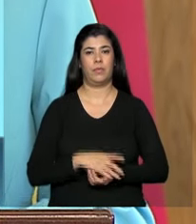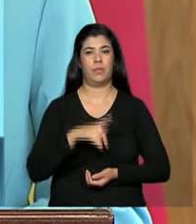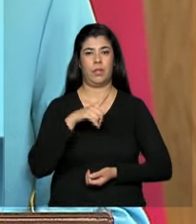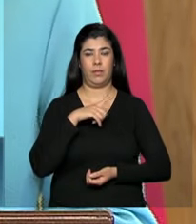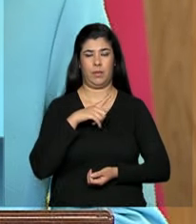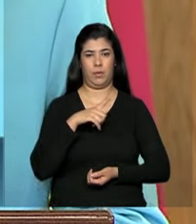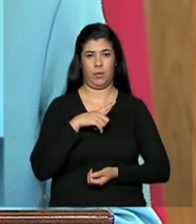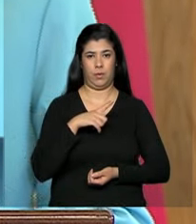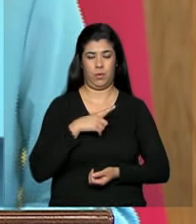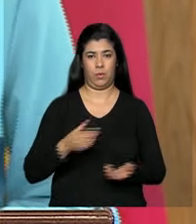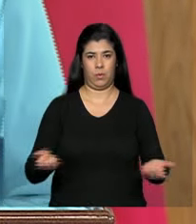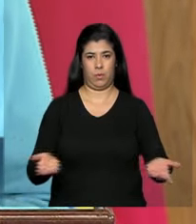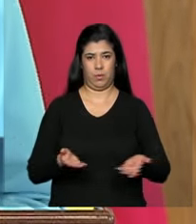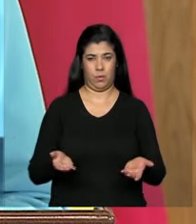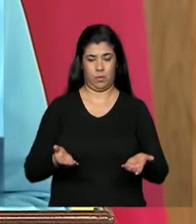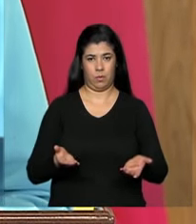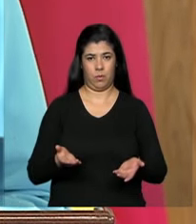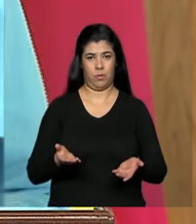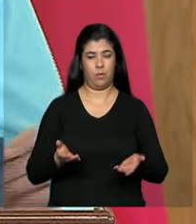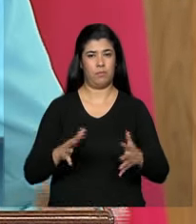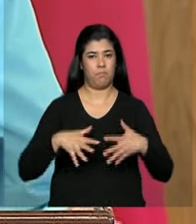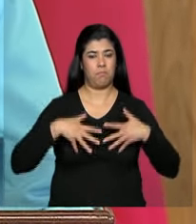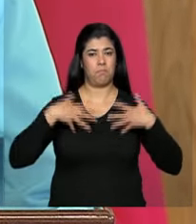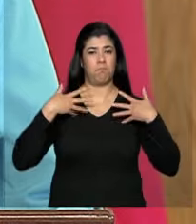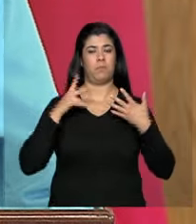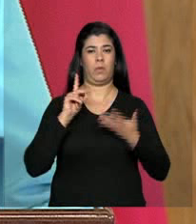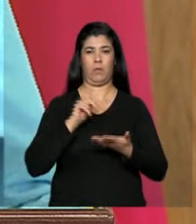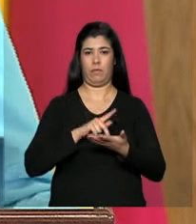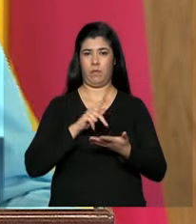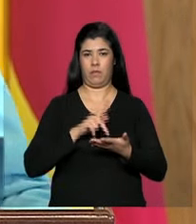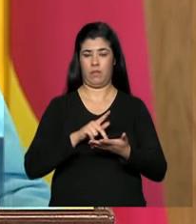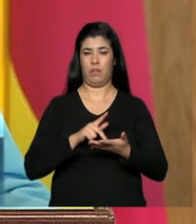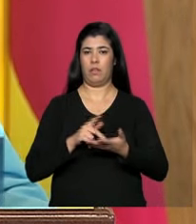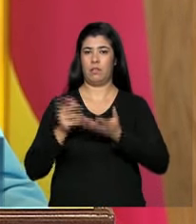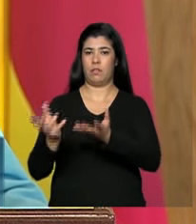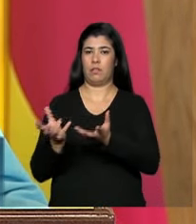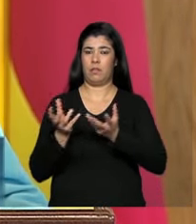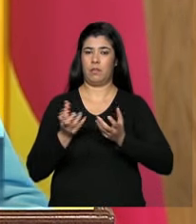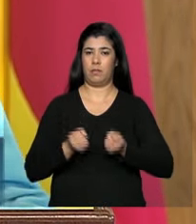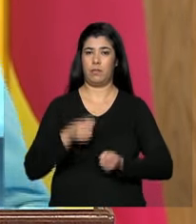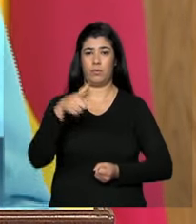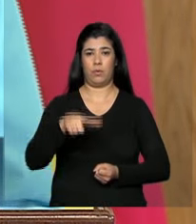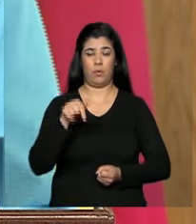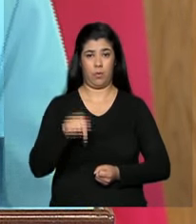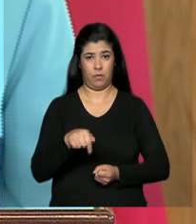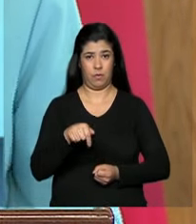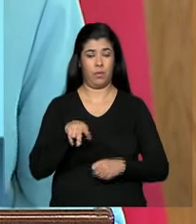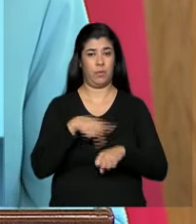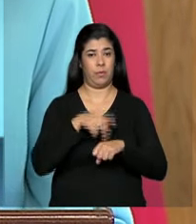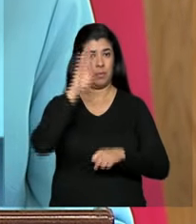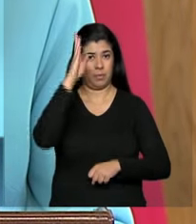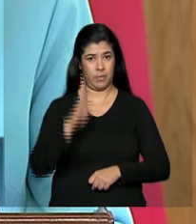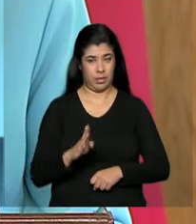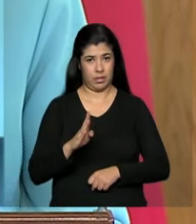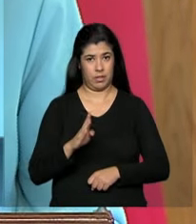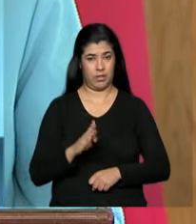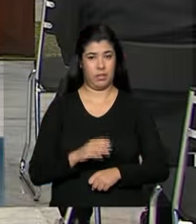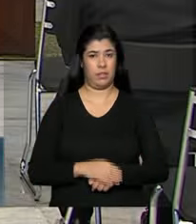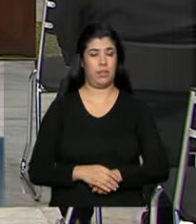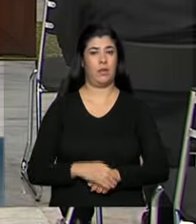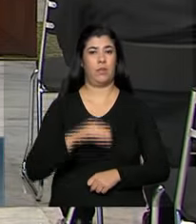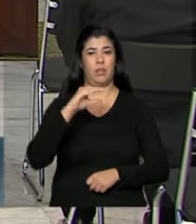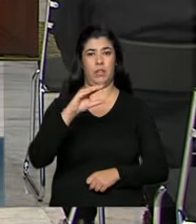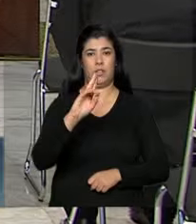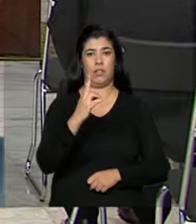tenho hoje a grande satisfação de receber novamente no Brasil a chanceler Angela